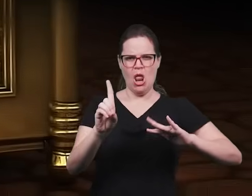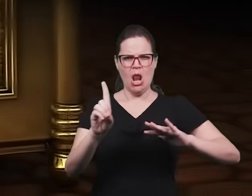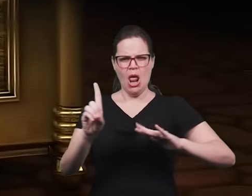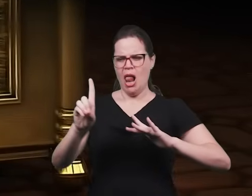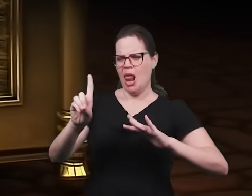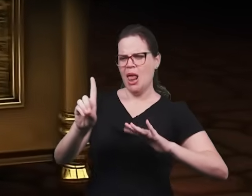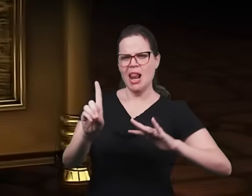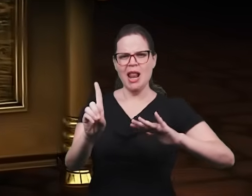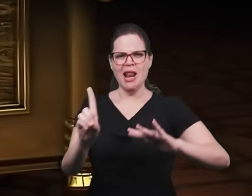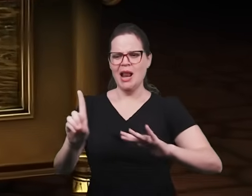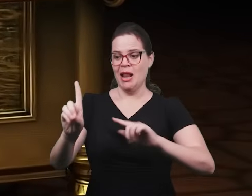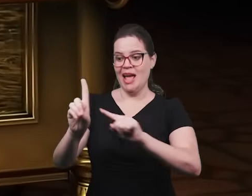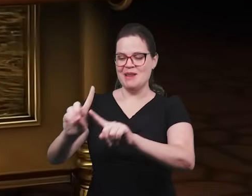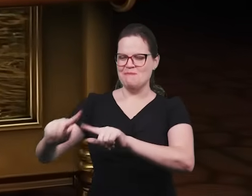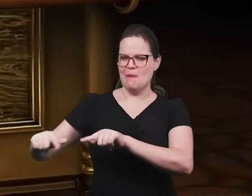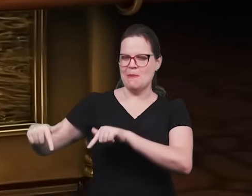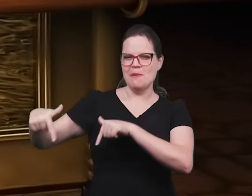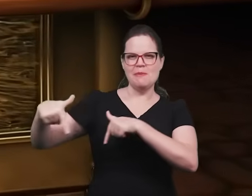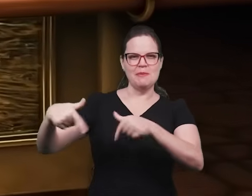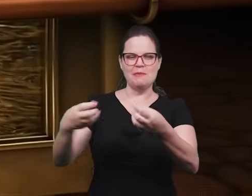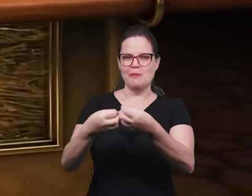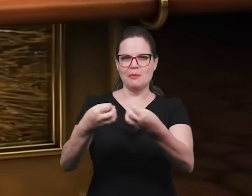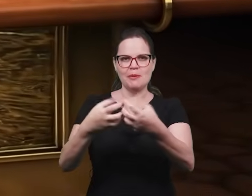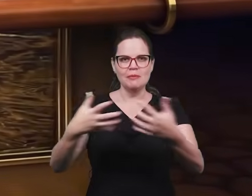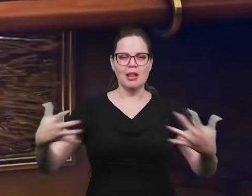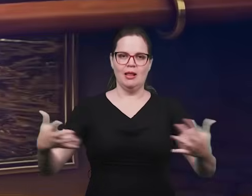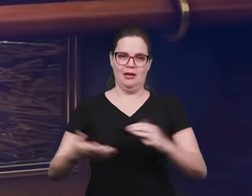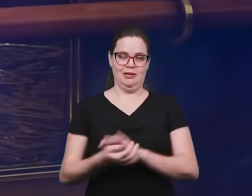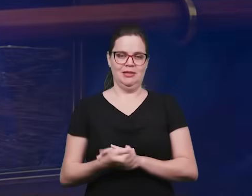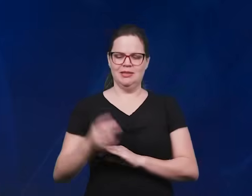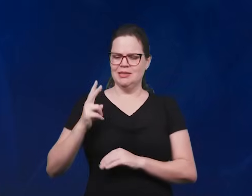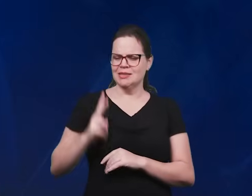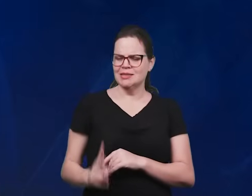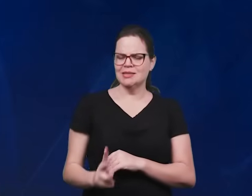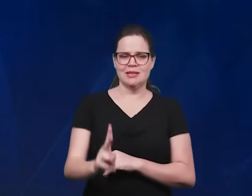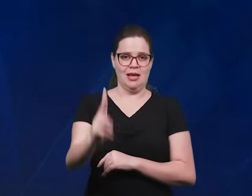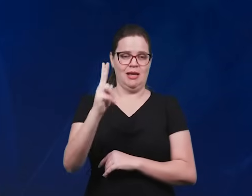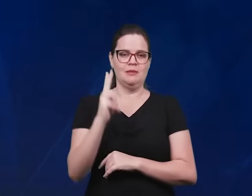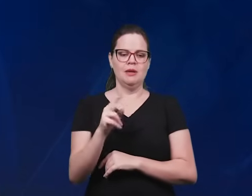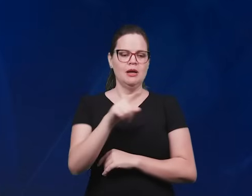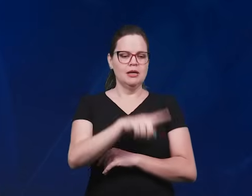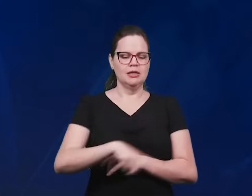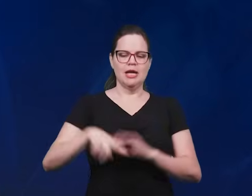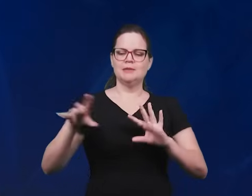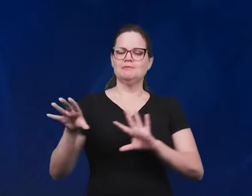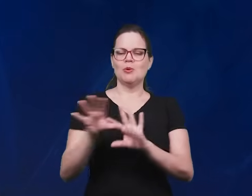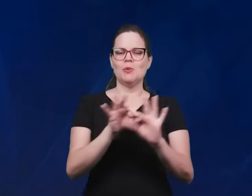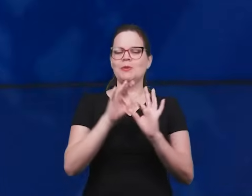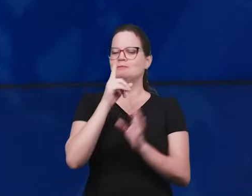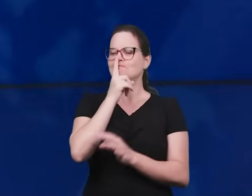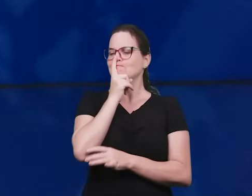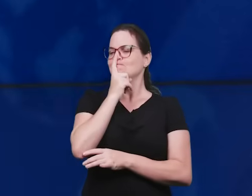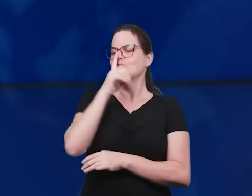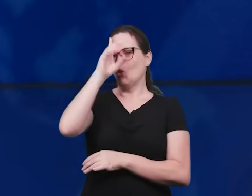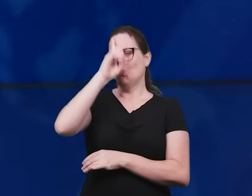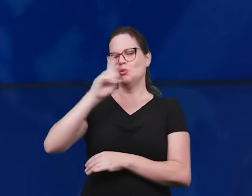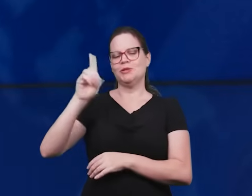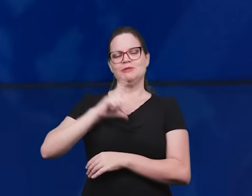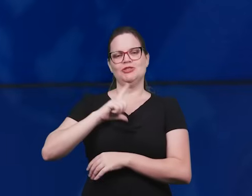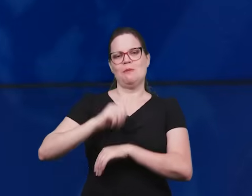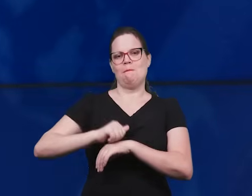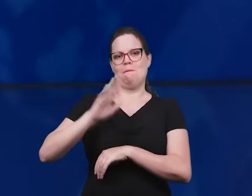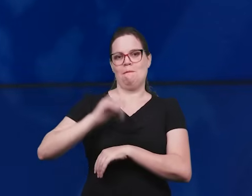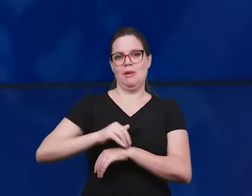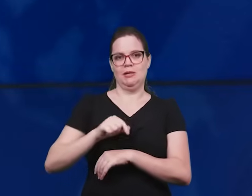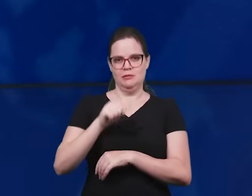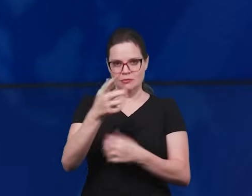eram operados pelo Senhor, o que produzia neles plena comunhão com Deus. Quer ter